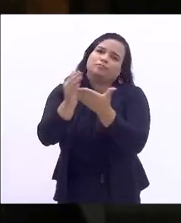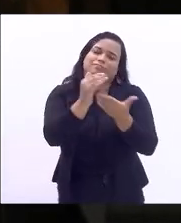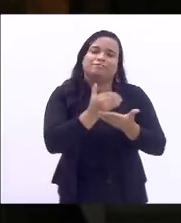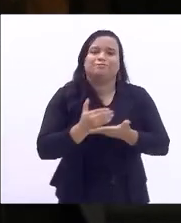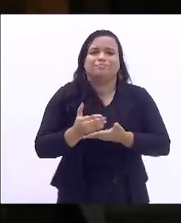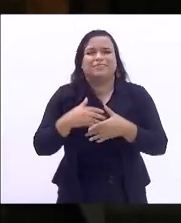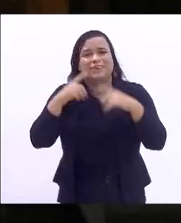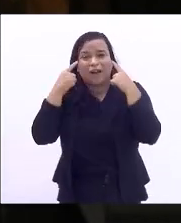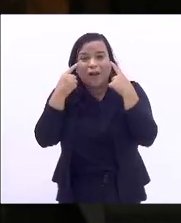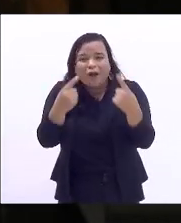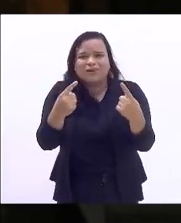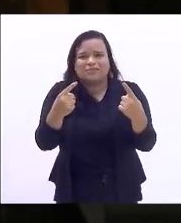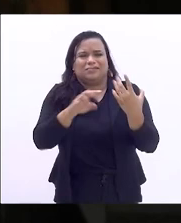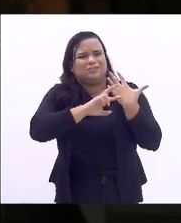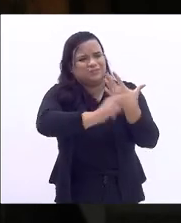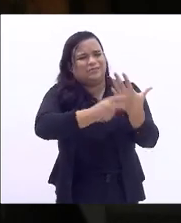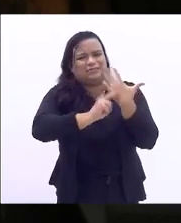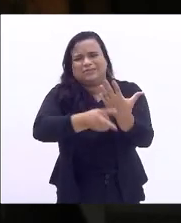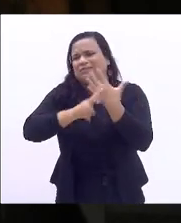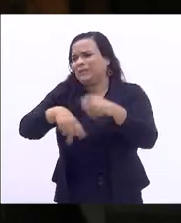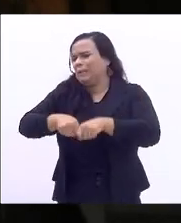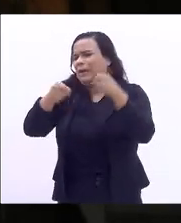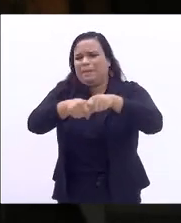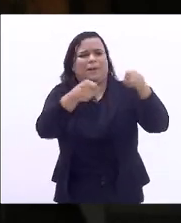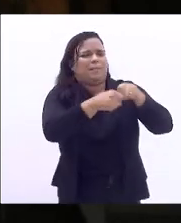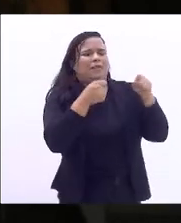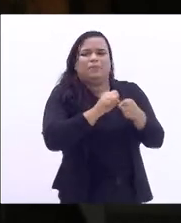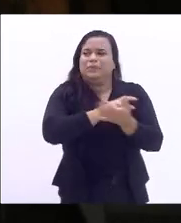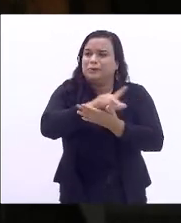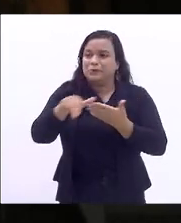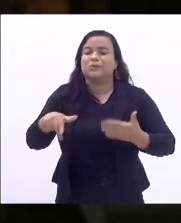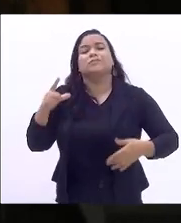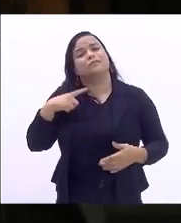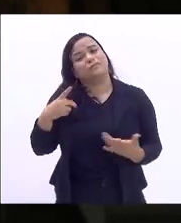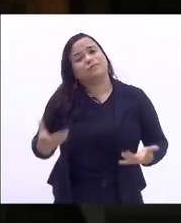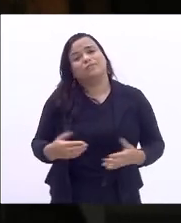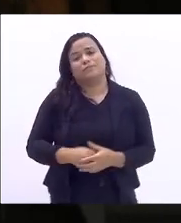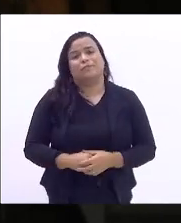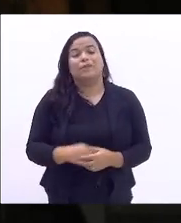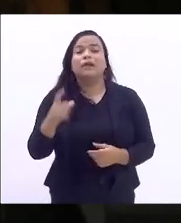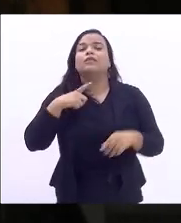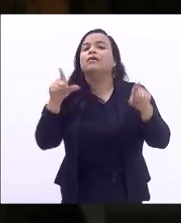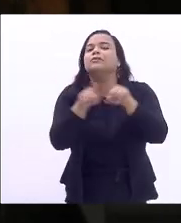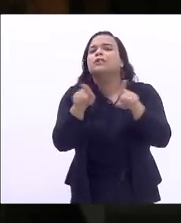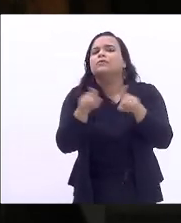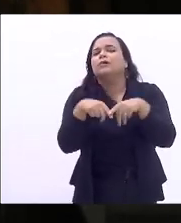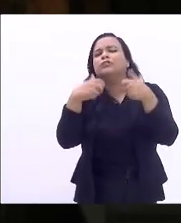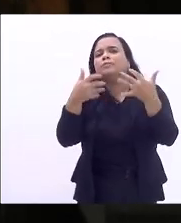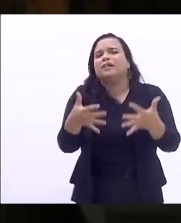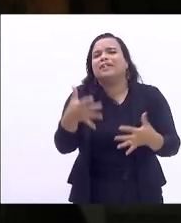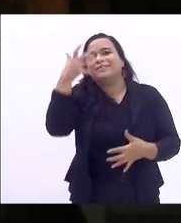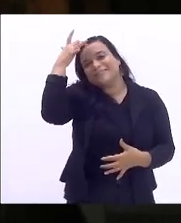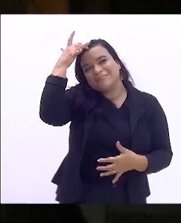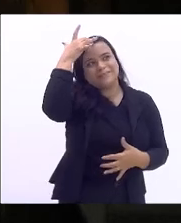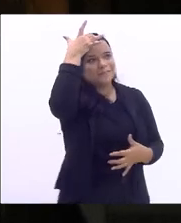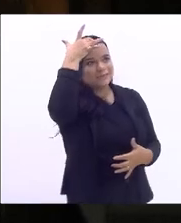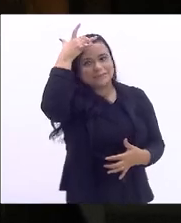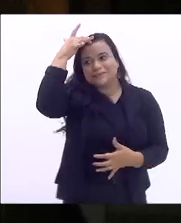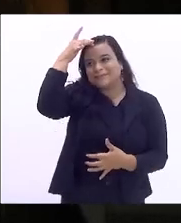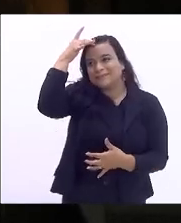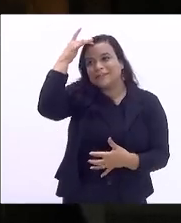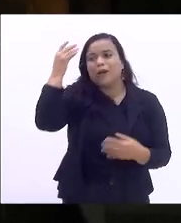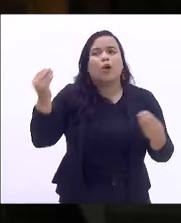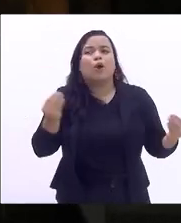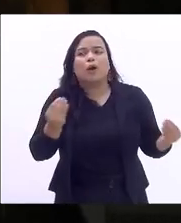estamos Veja a repercussão dessa questão aí vem a brincadeira de faz-de-conta e